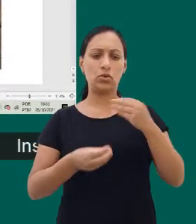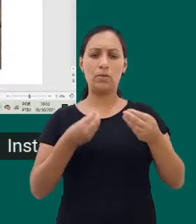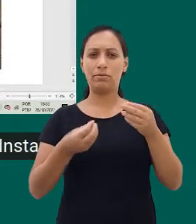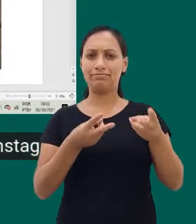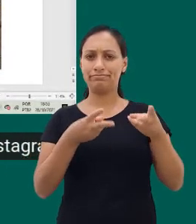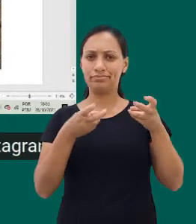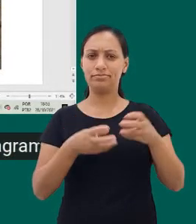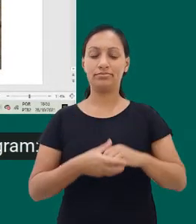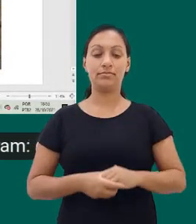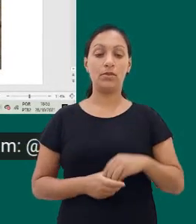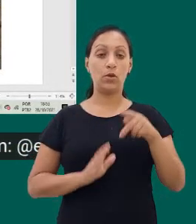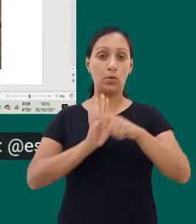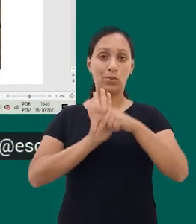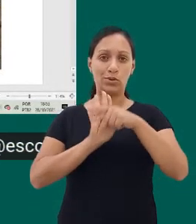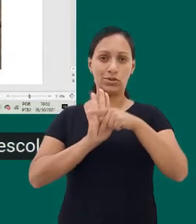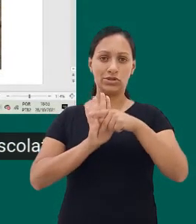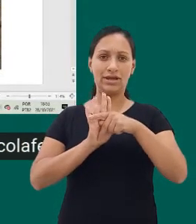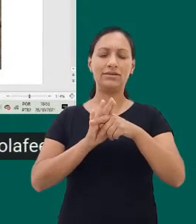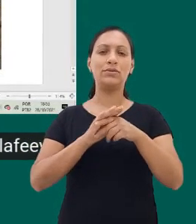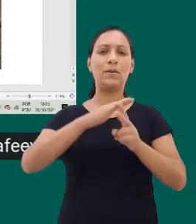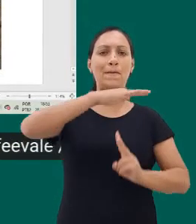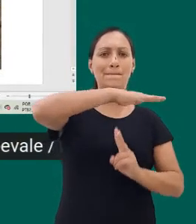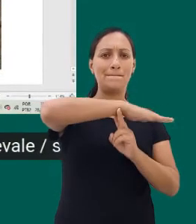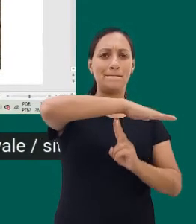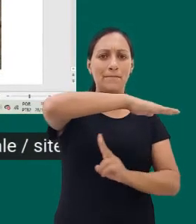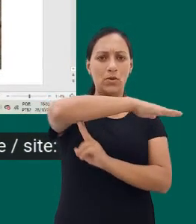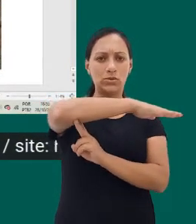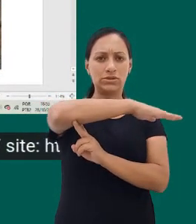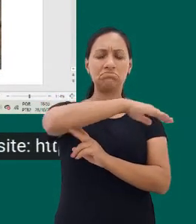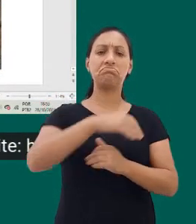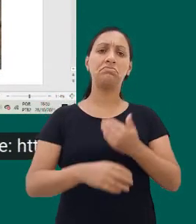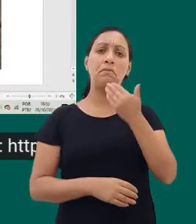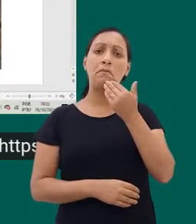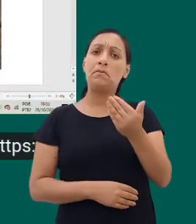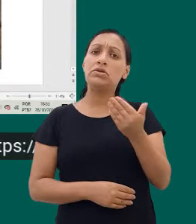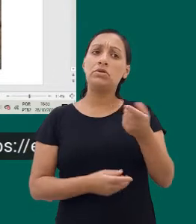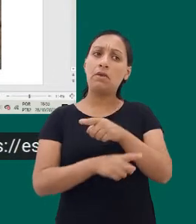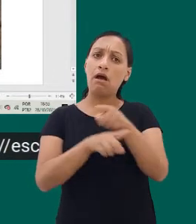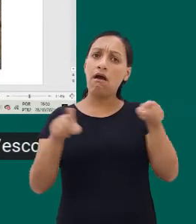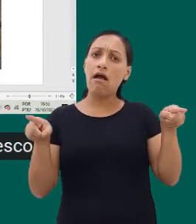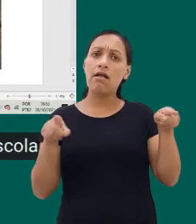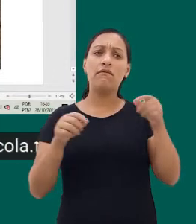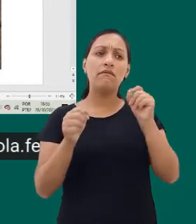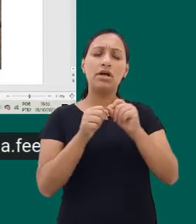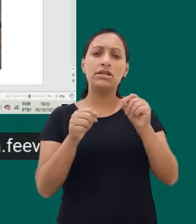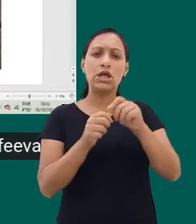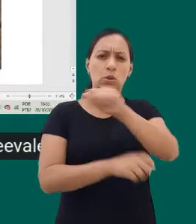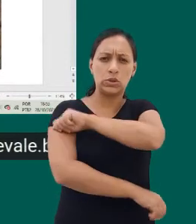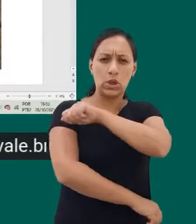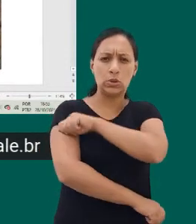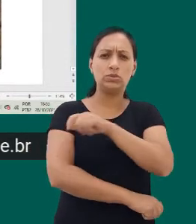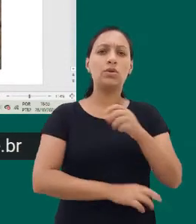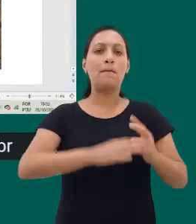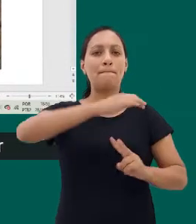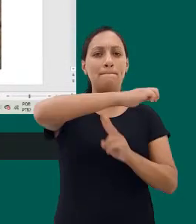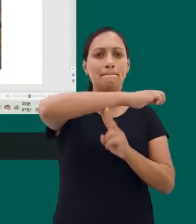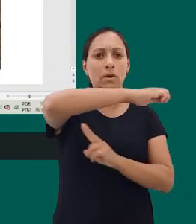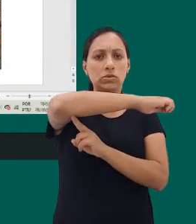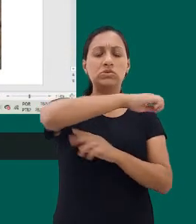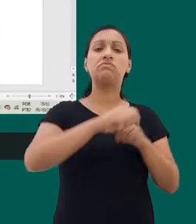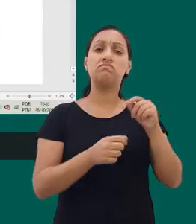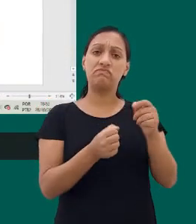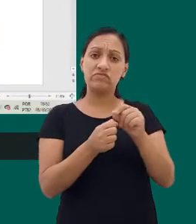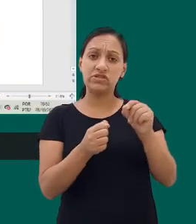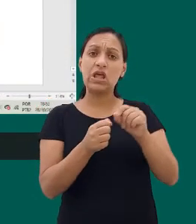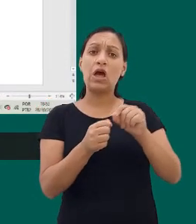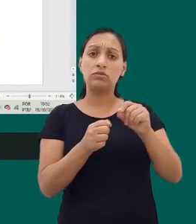O projeto aqui se chamava Pontes e foi pedido que eles fizessem desenhos de pontes. E eles fizeram desenhos